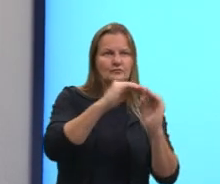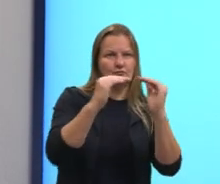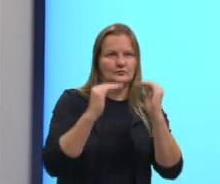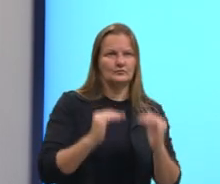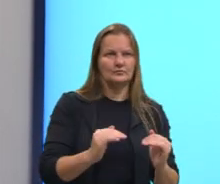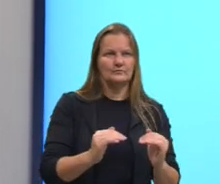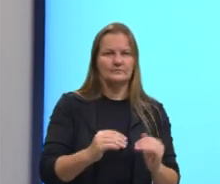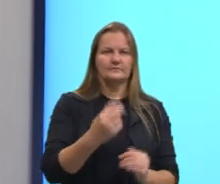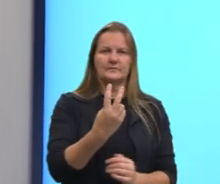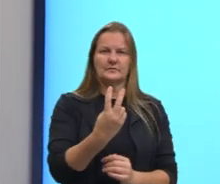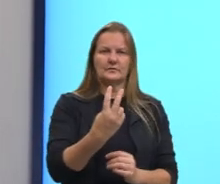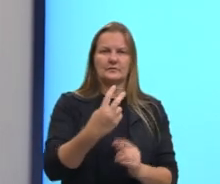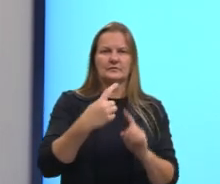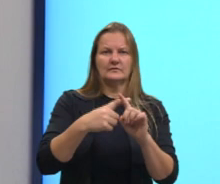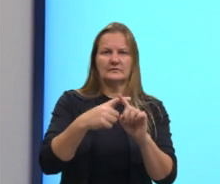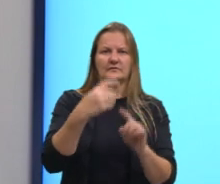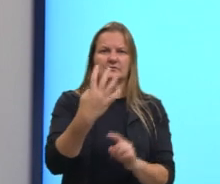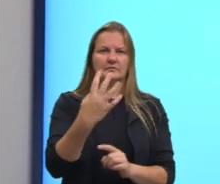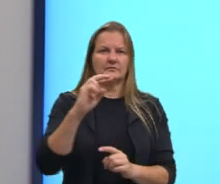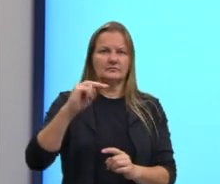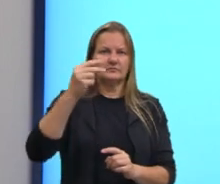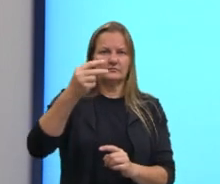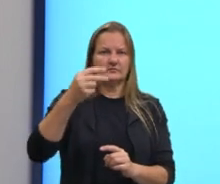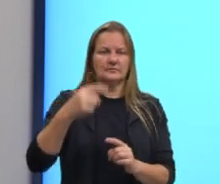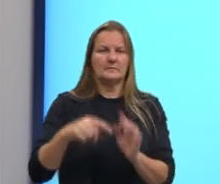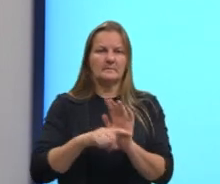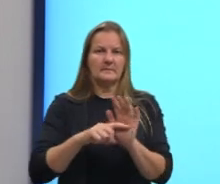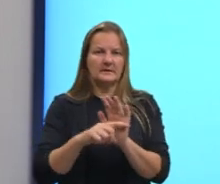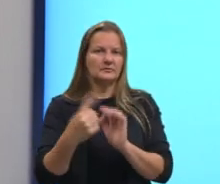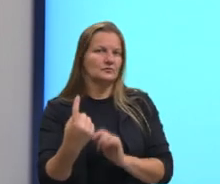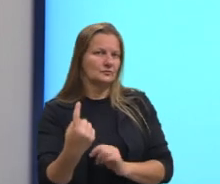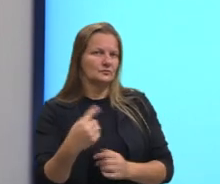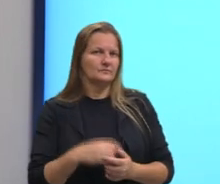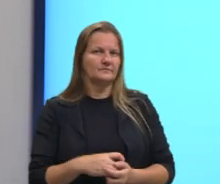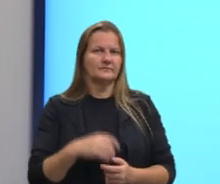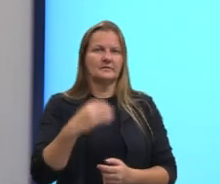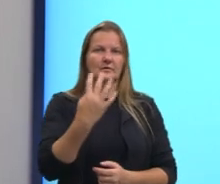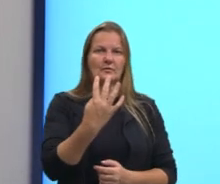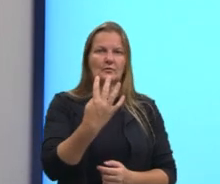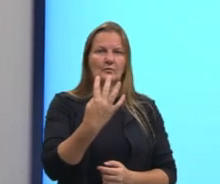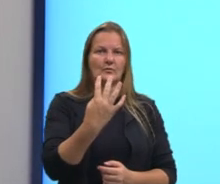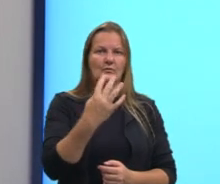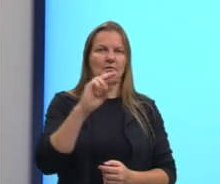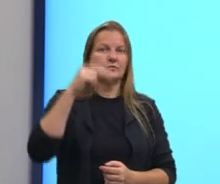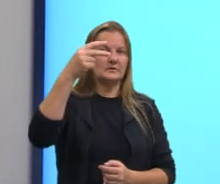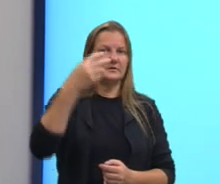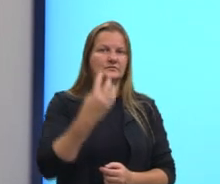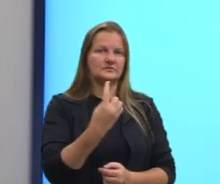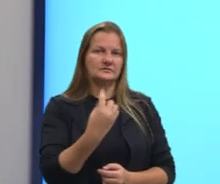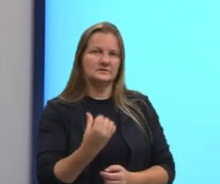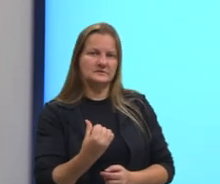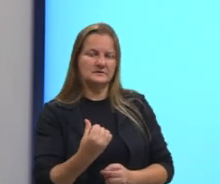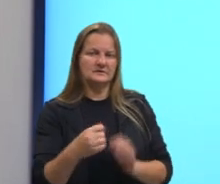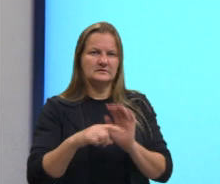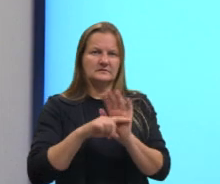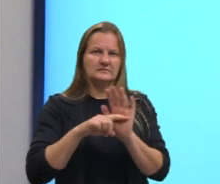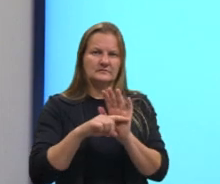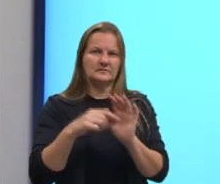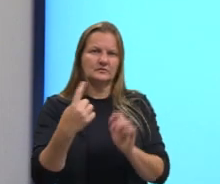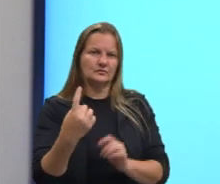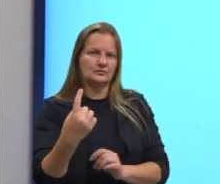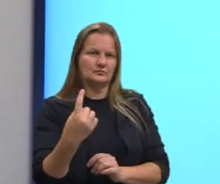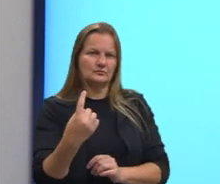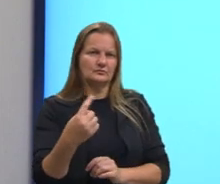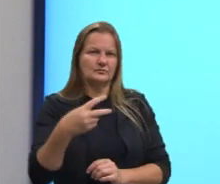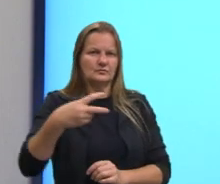dois que multiplica 4 ao quadrado menos 14 quadrado é 16 Fica dois que multiplica 16